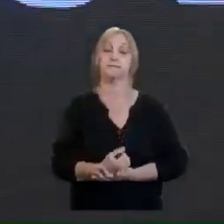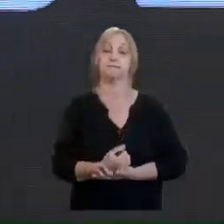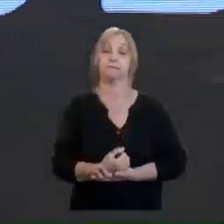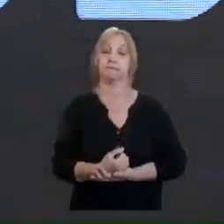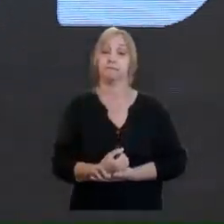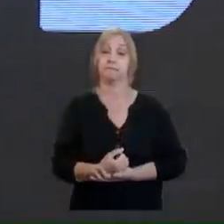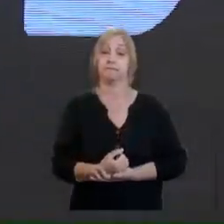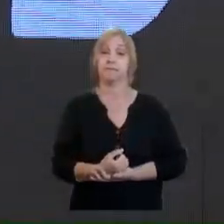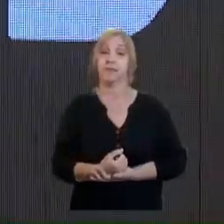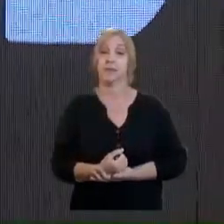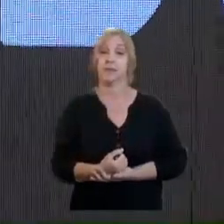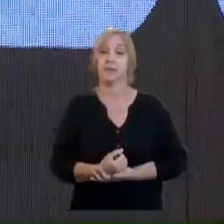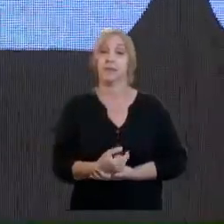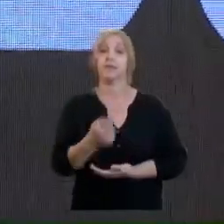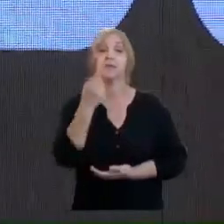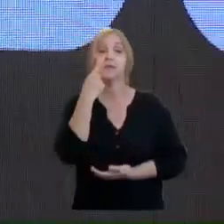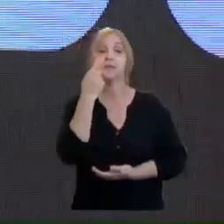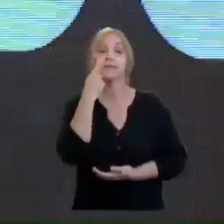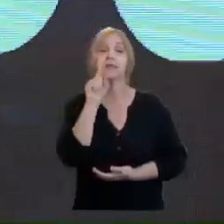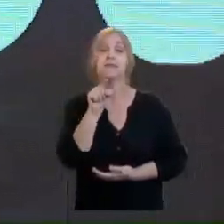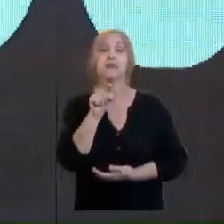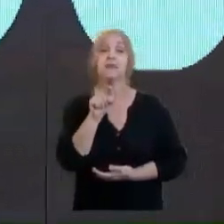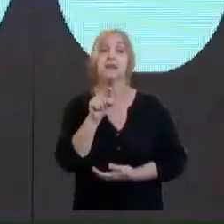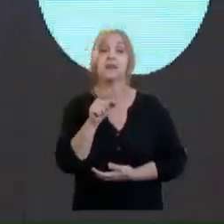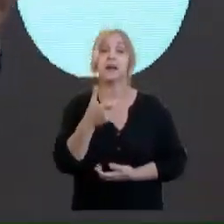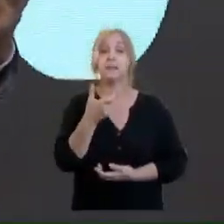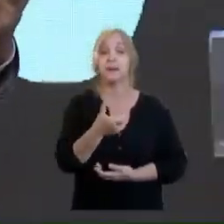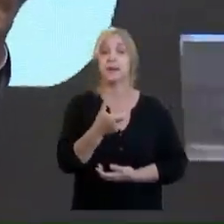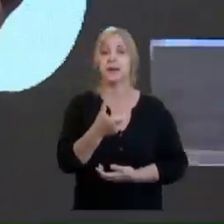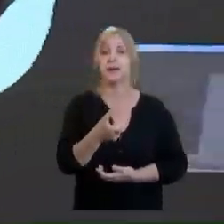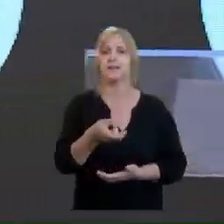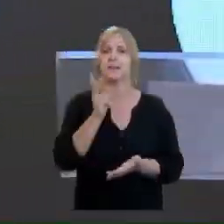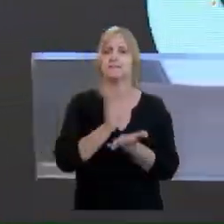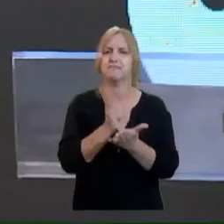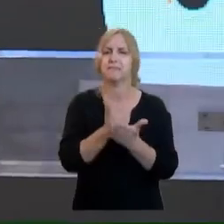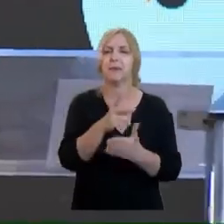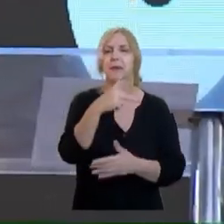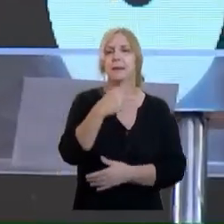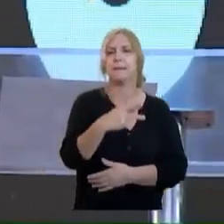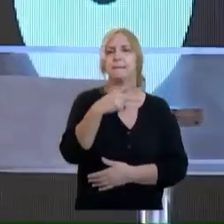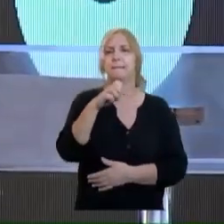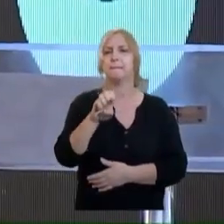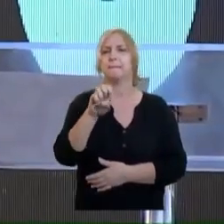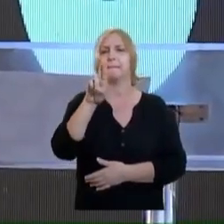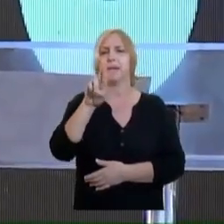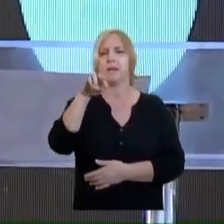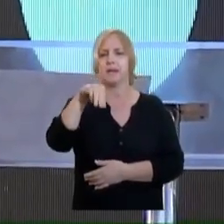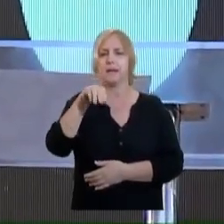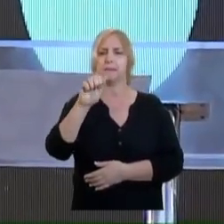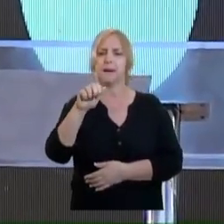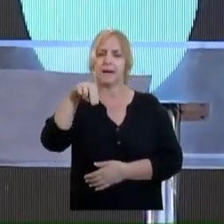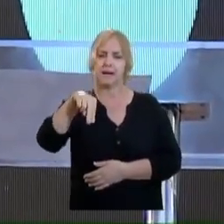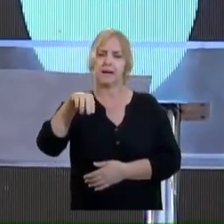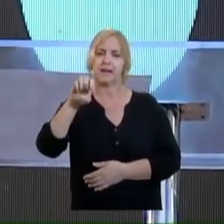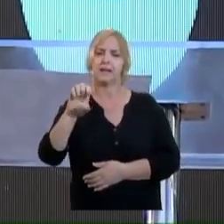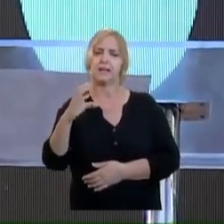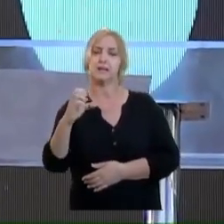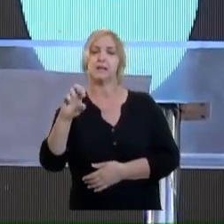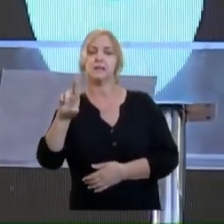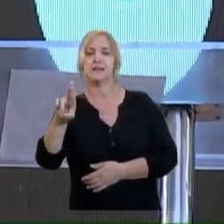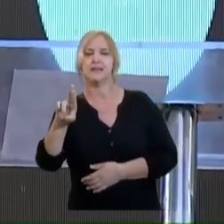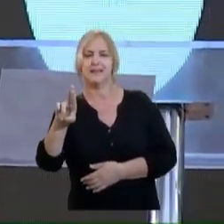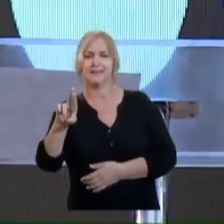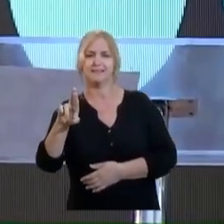pesquisa, quantas vezes vai encontrar a palavra permanecer. Permanecer, permanecer,